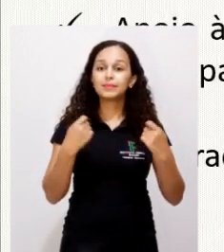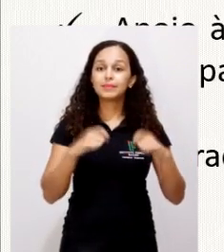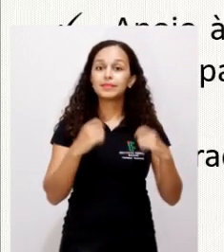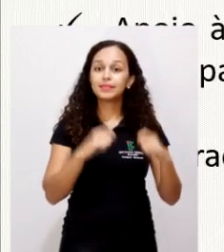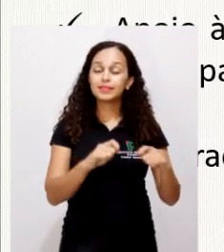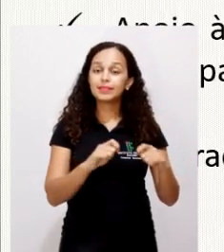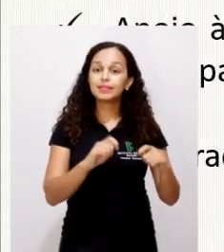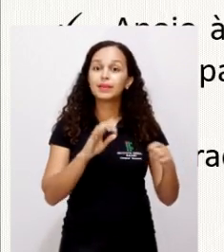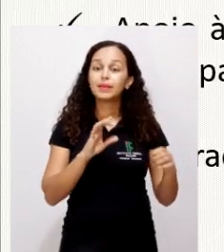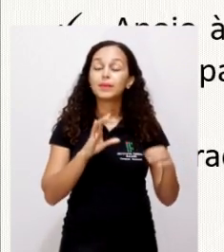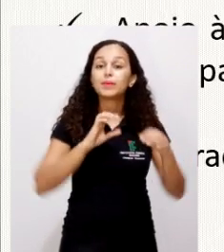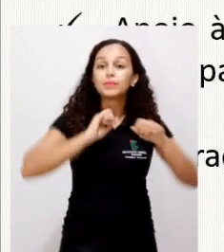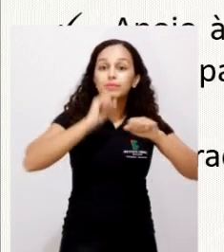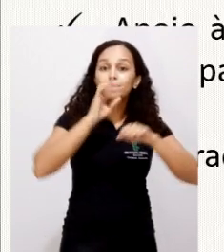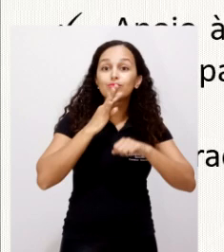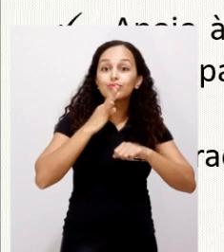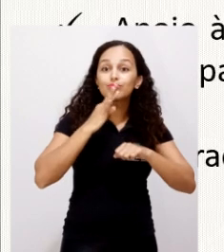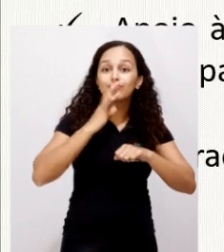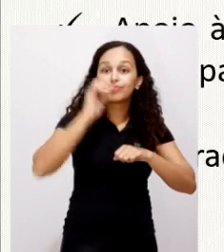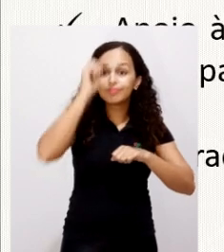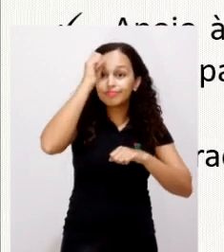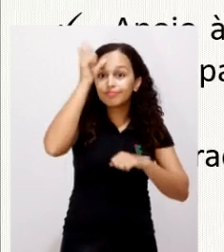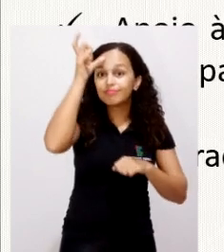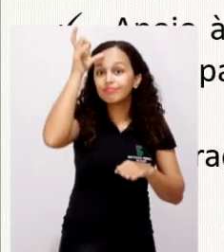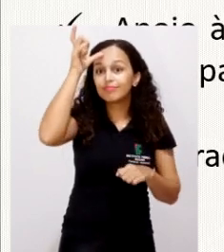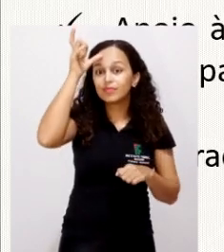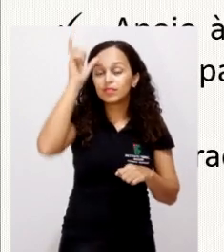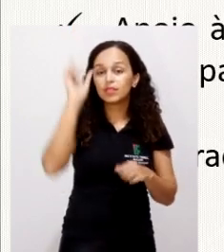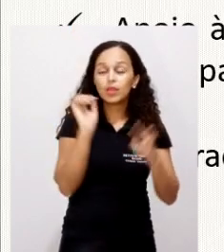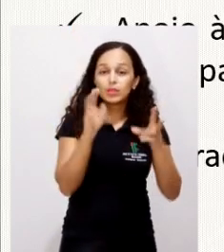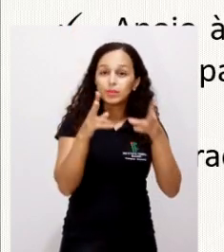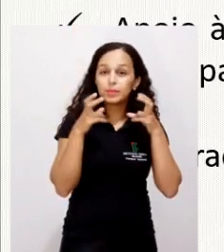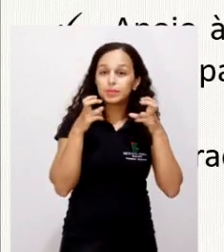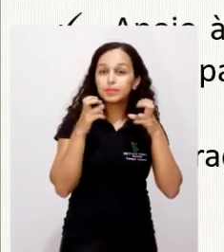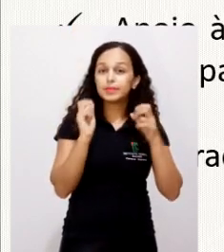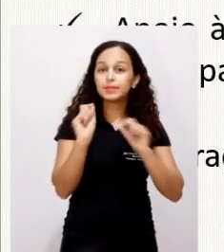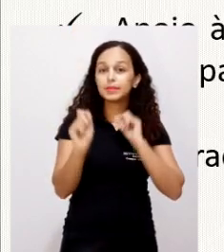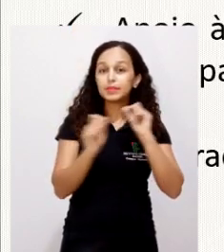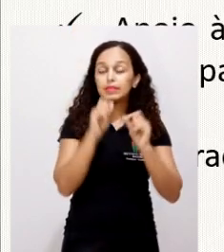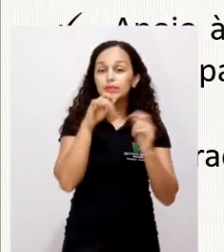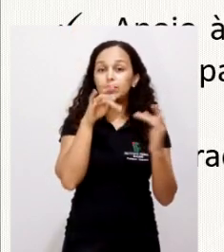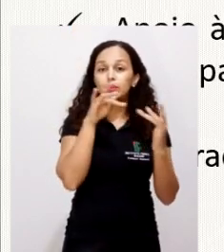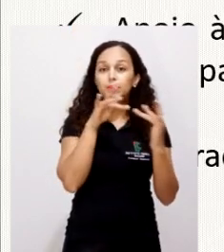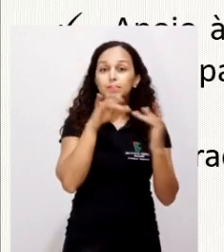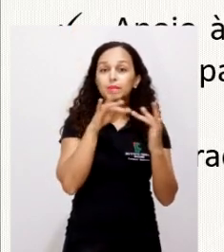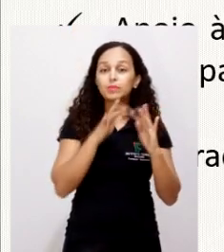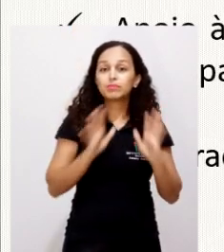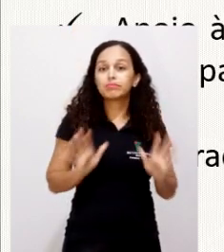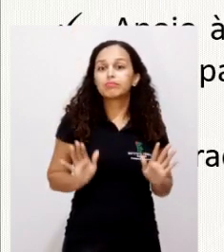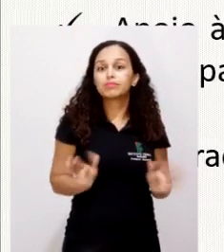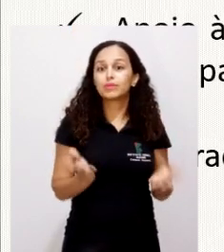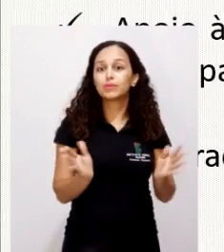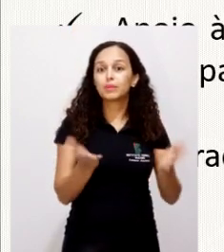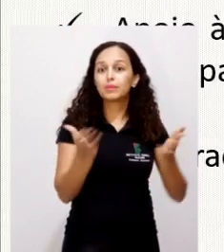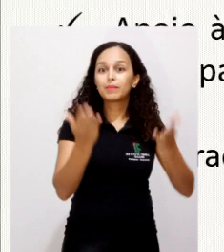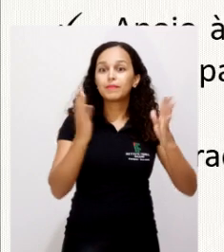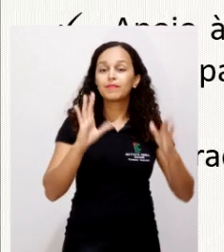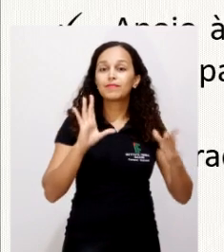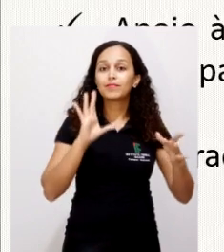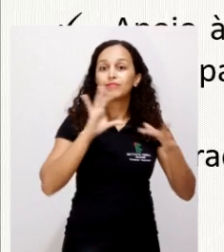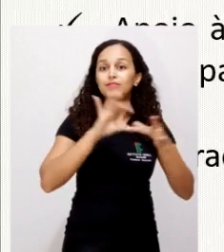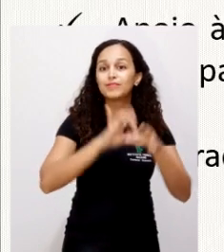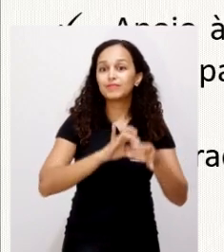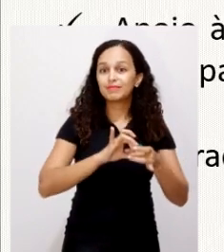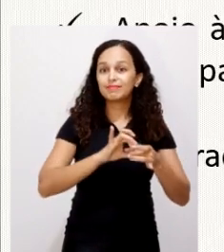para essa disseminação, eles perceberam que esse contato promove um vínculo das punks